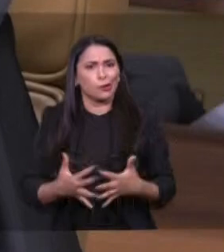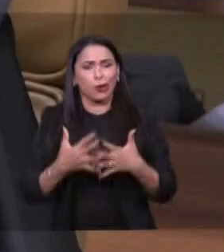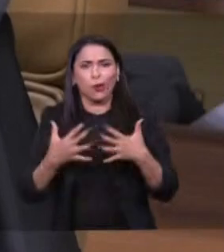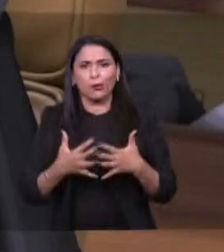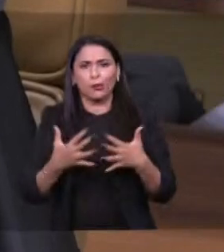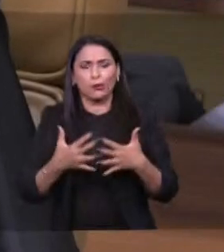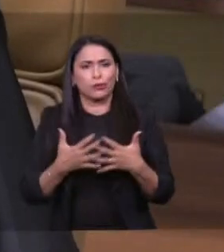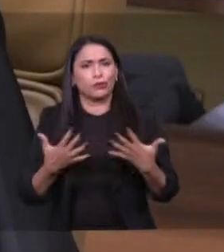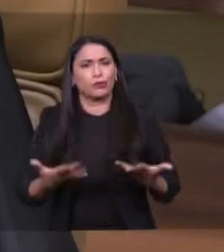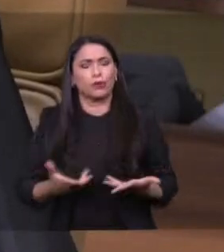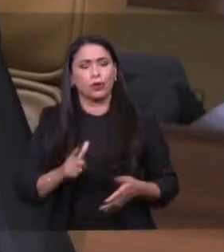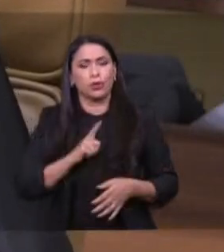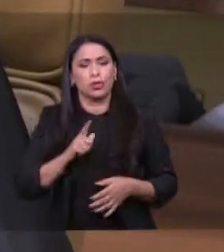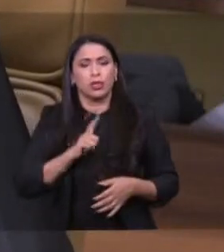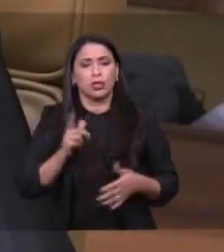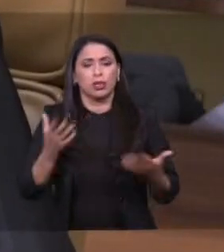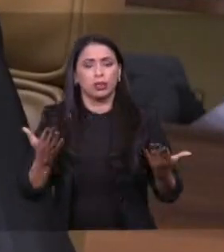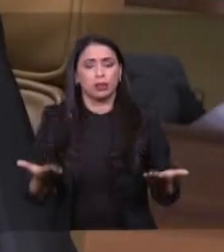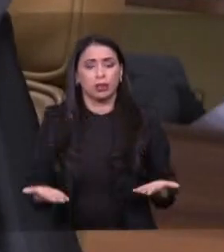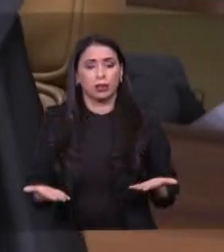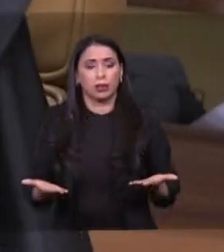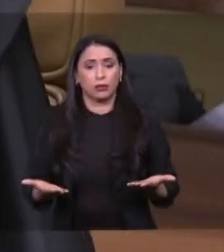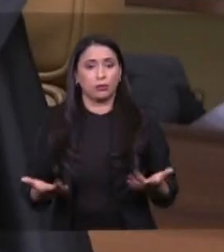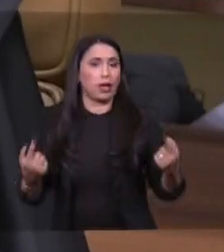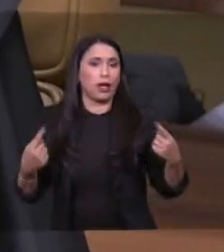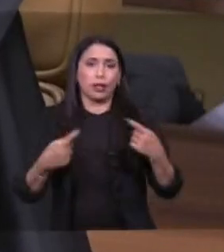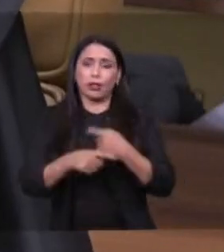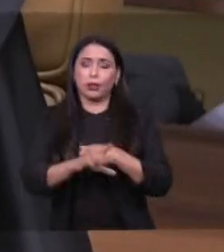pela total irrazoabilidade, a declaração de